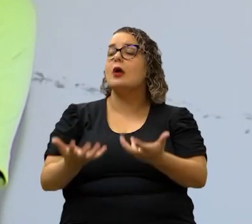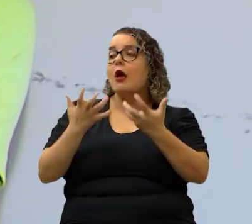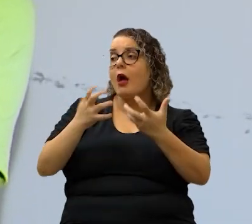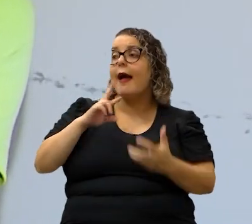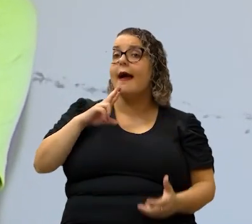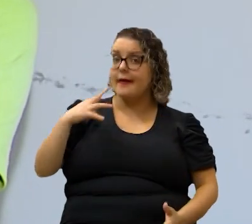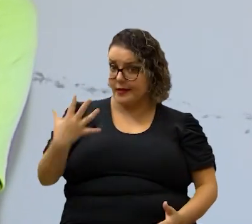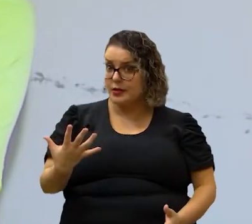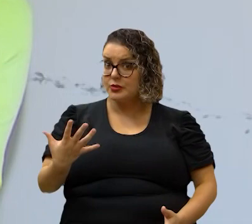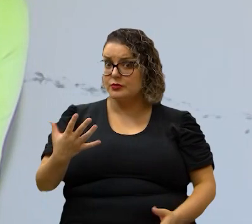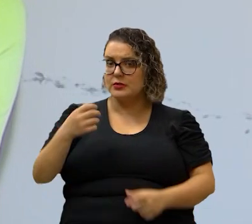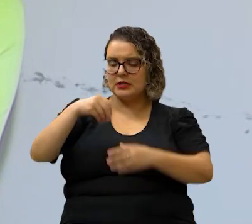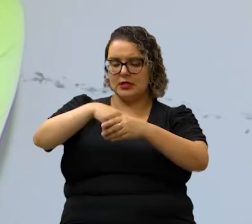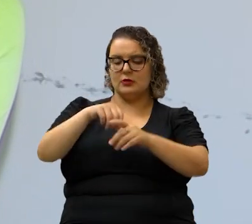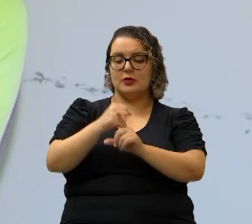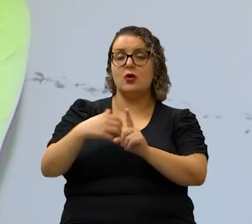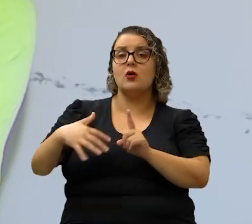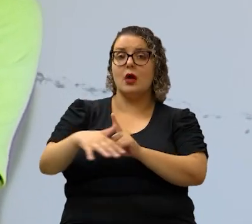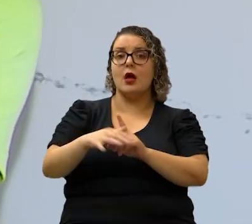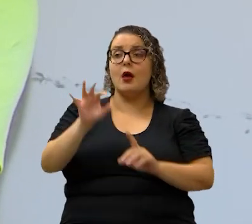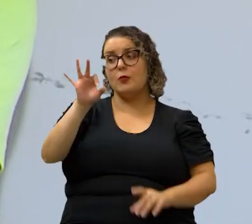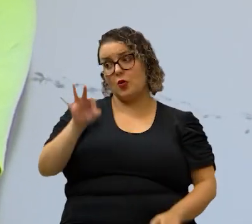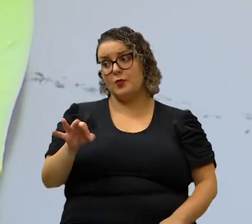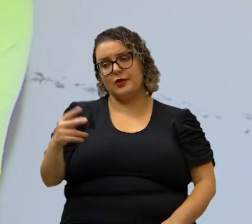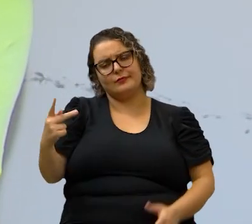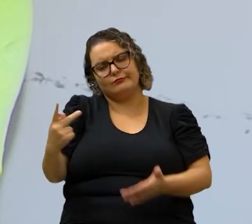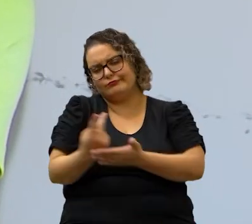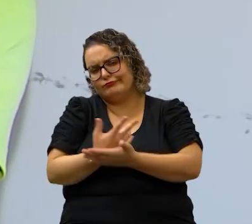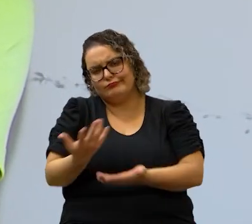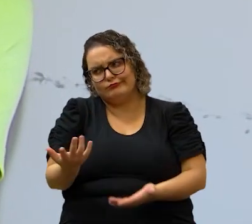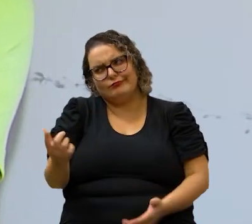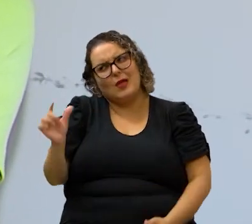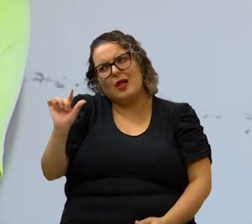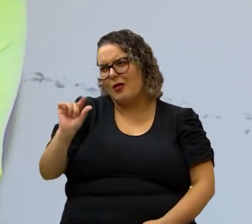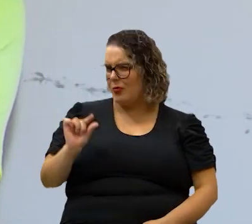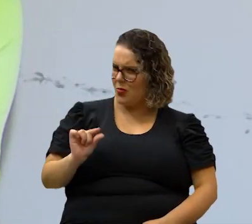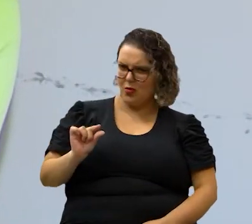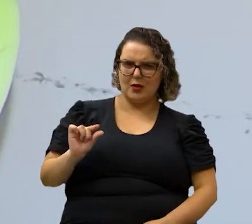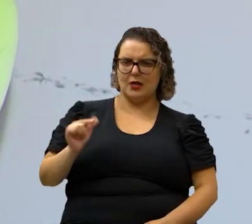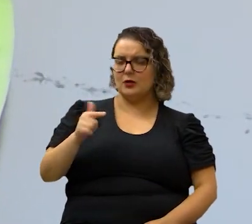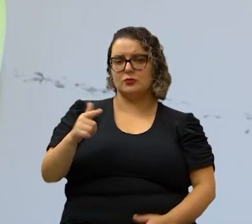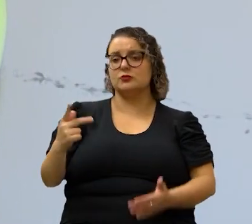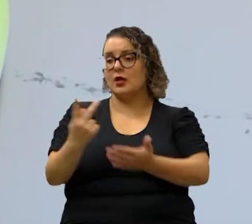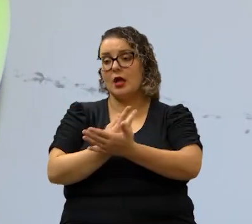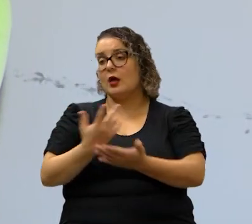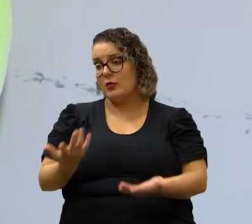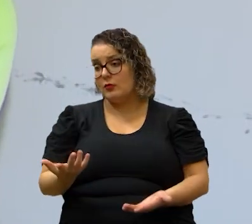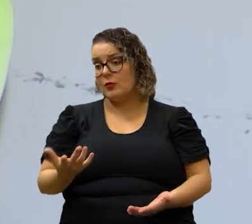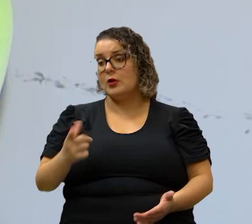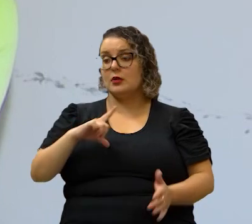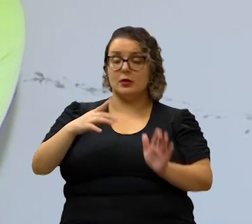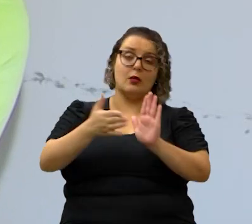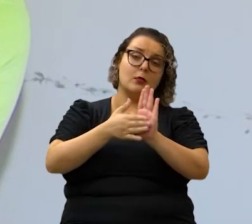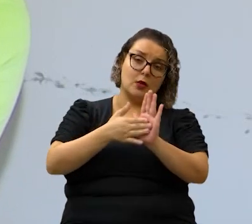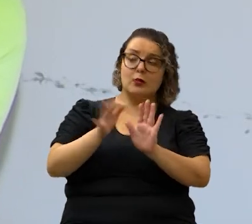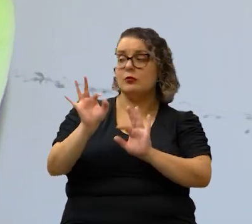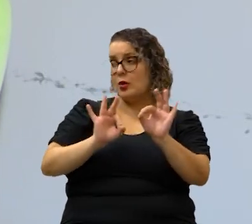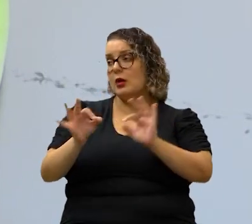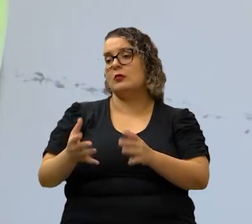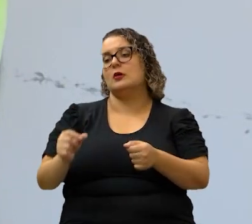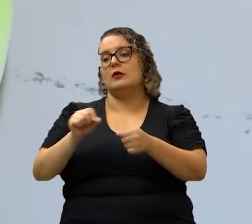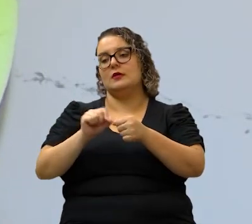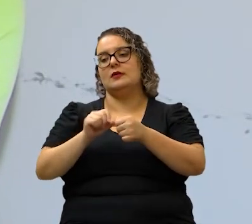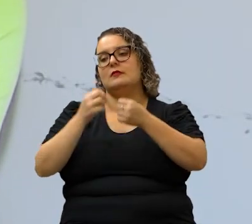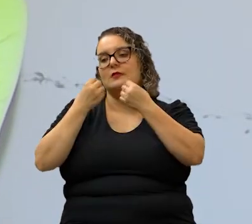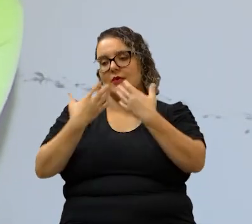realmente resolver na sociedade, a probabilidade de dar errado é muito mínima, não tem muito erro. Tem que ter um propósito e você